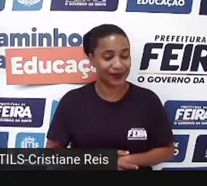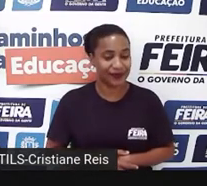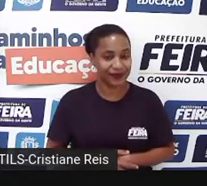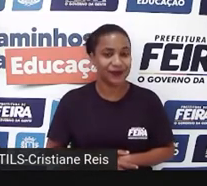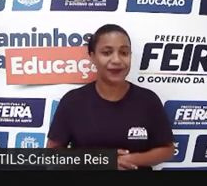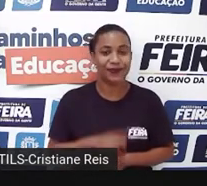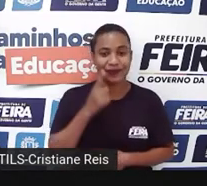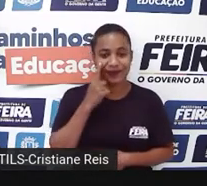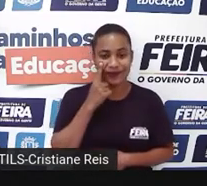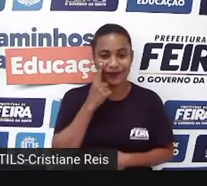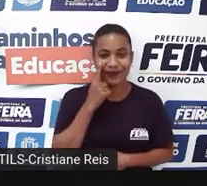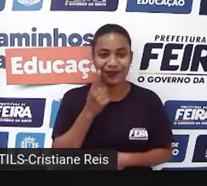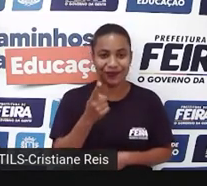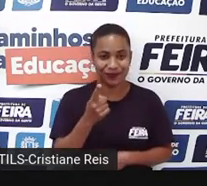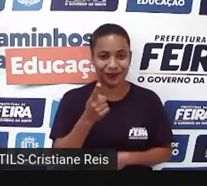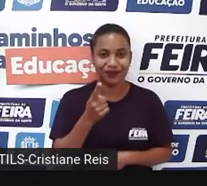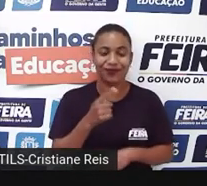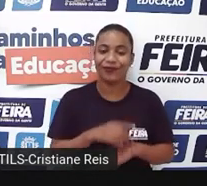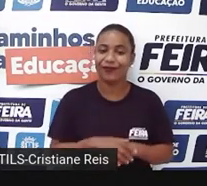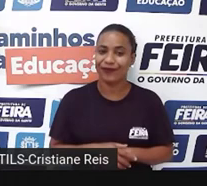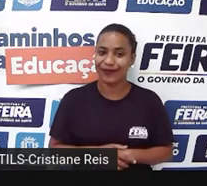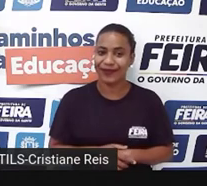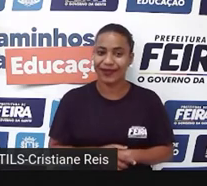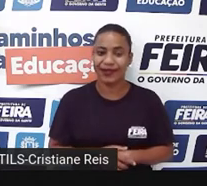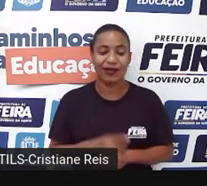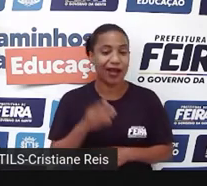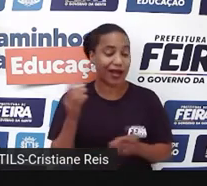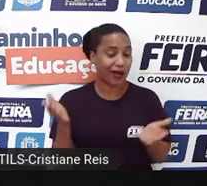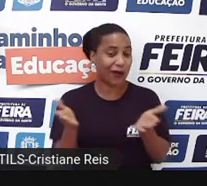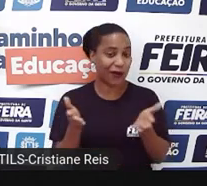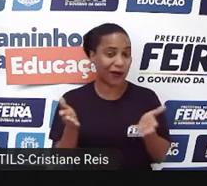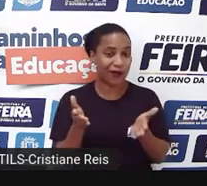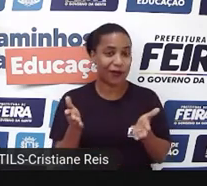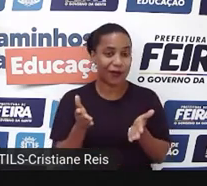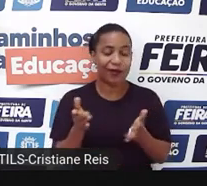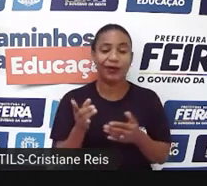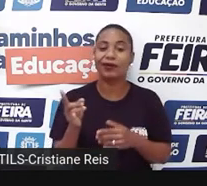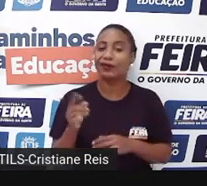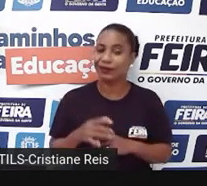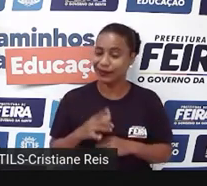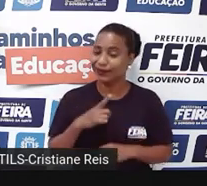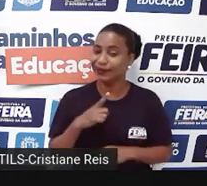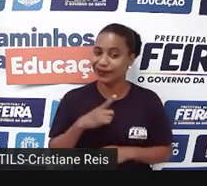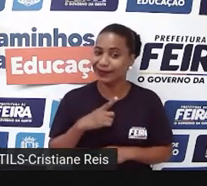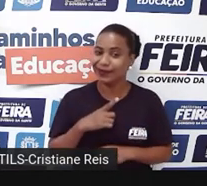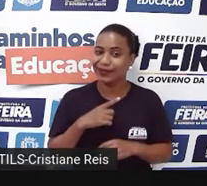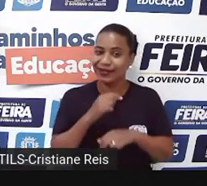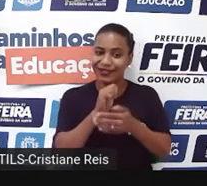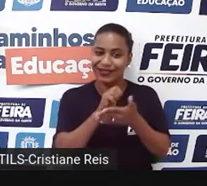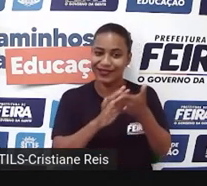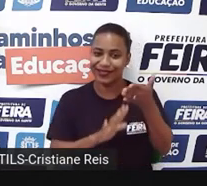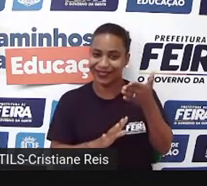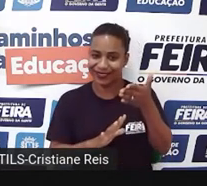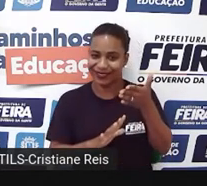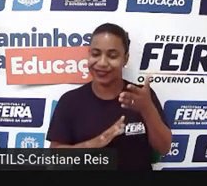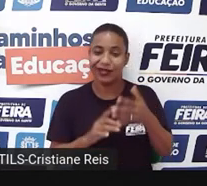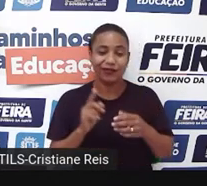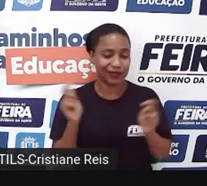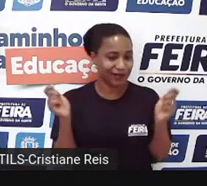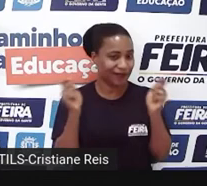So, let's practice, you can do it. Então chegou a hora do nosso desafio, porque você é capaz de